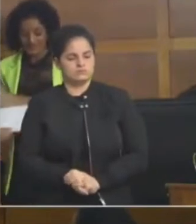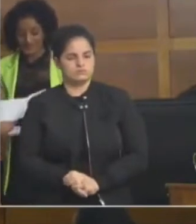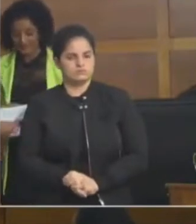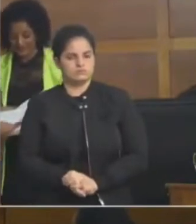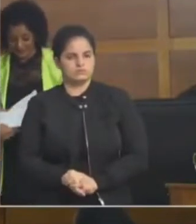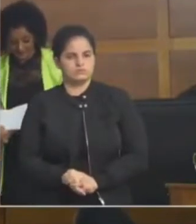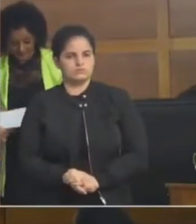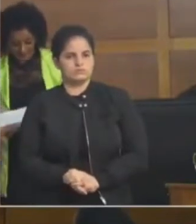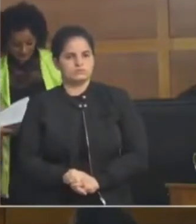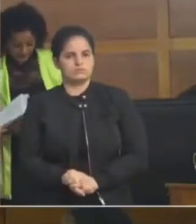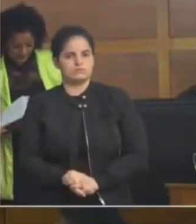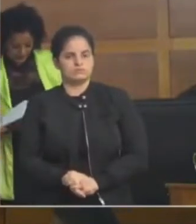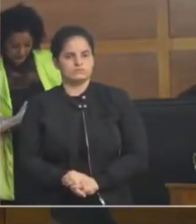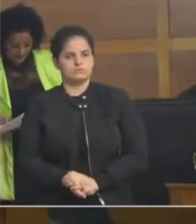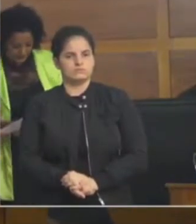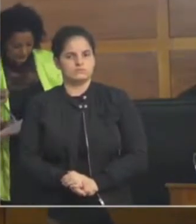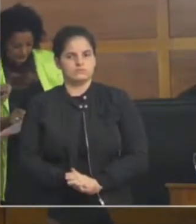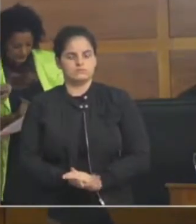hoje